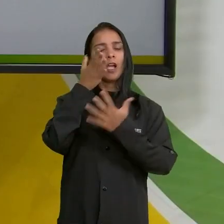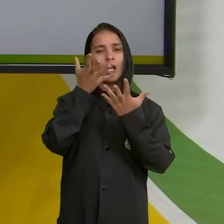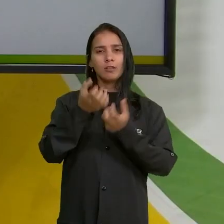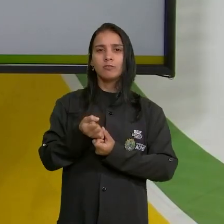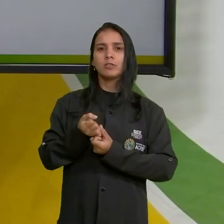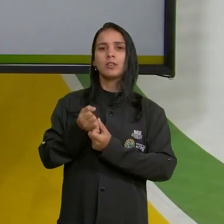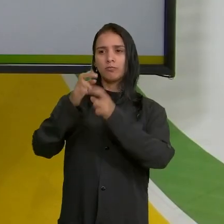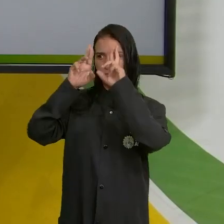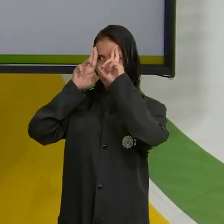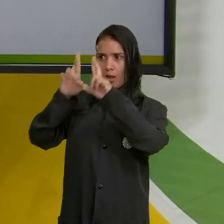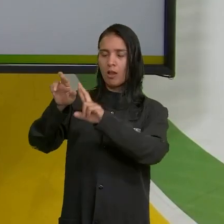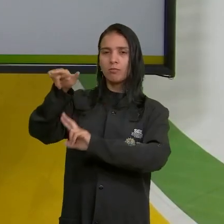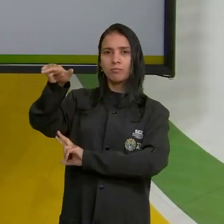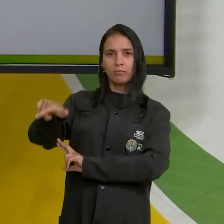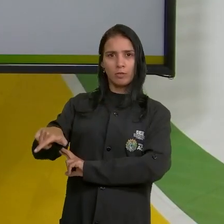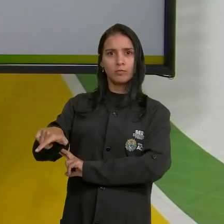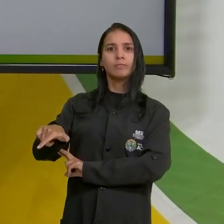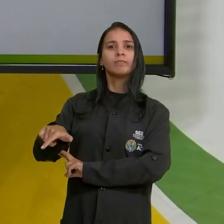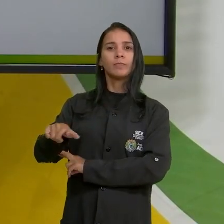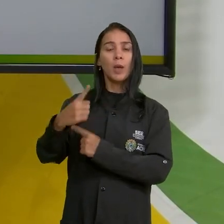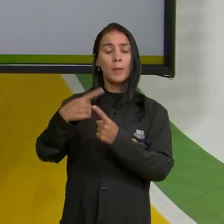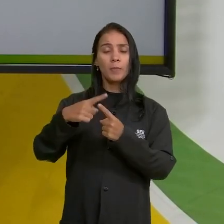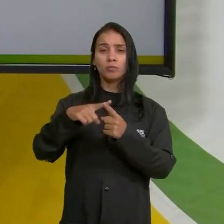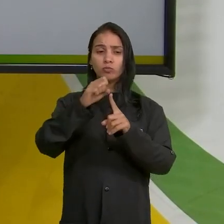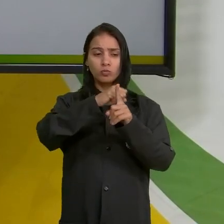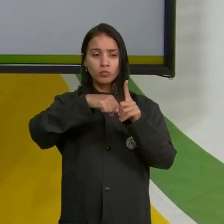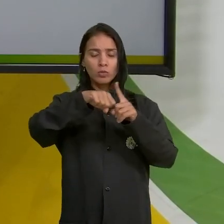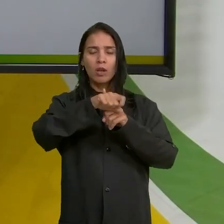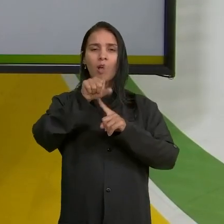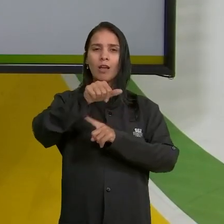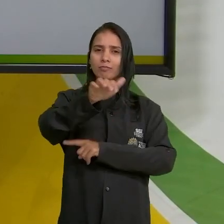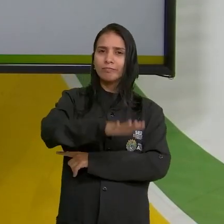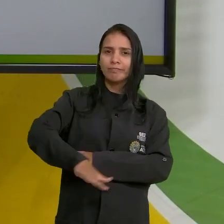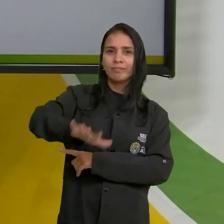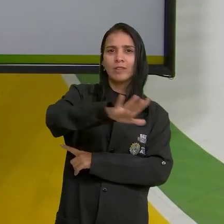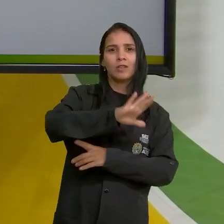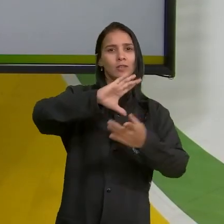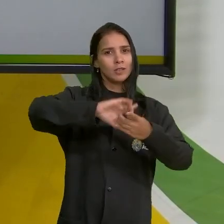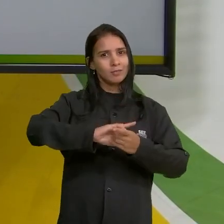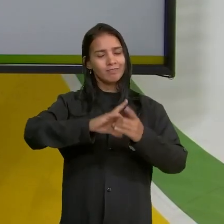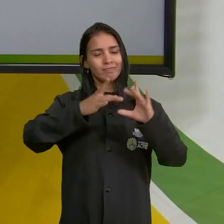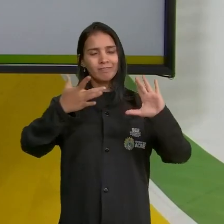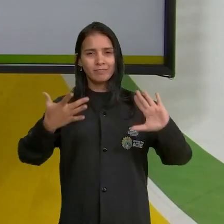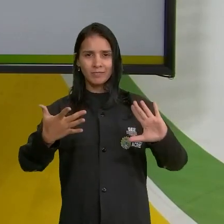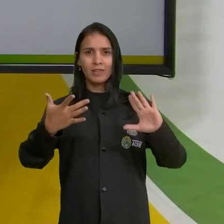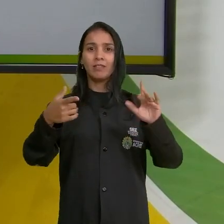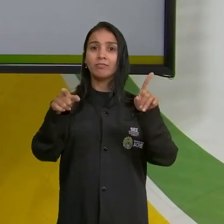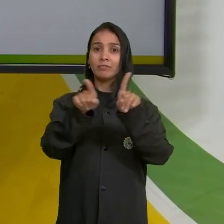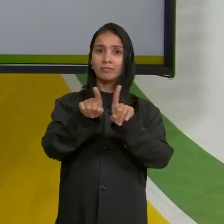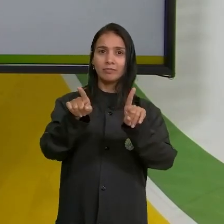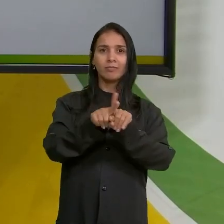essas diferenças. Afinal, a sociedade é um espaço democrático, é um espaço